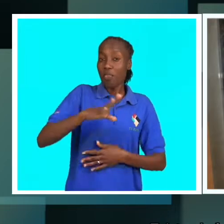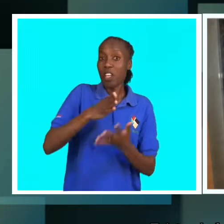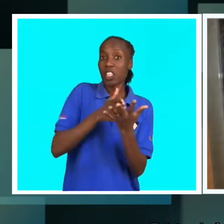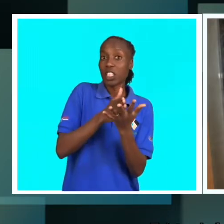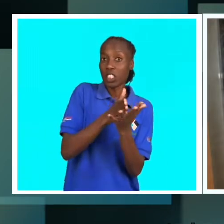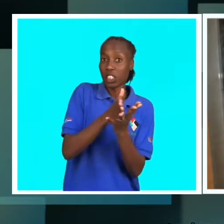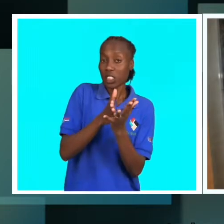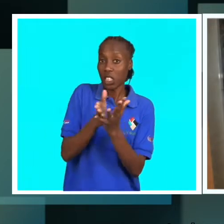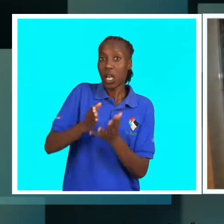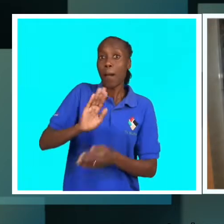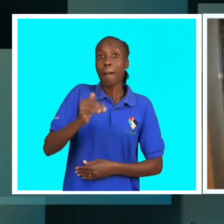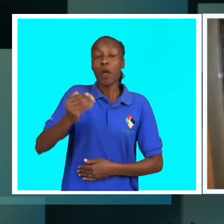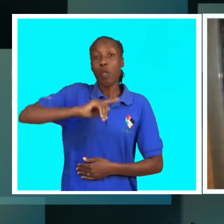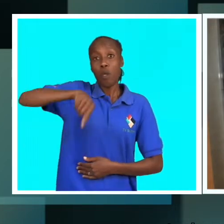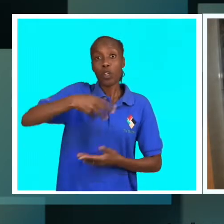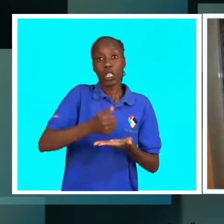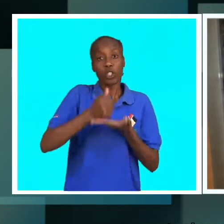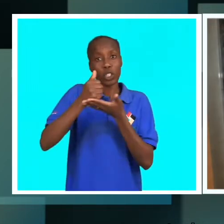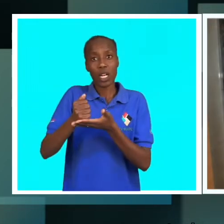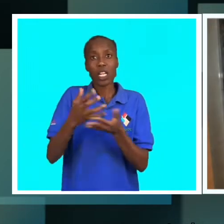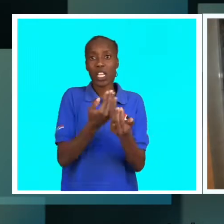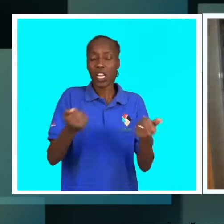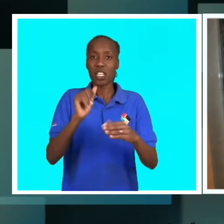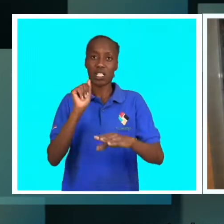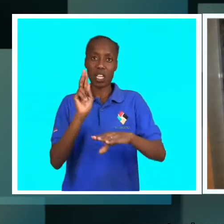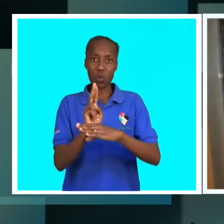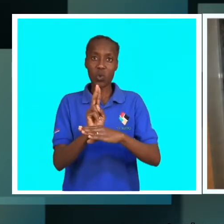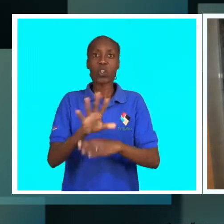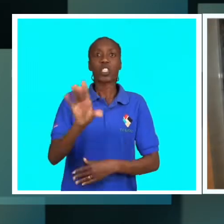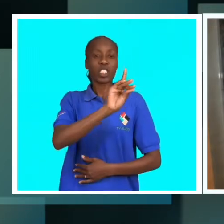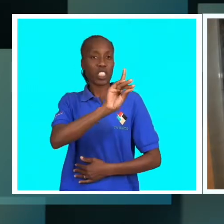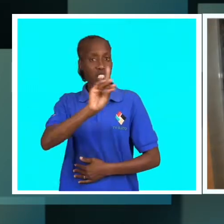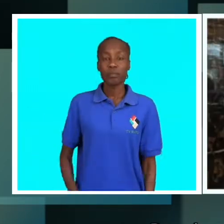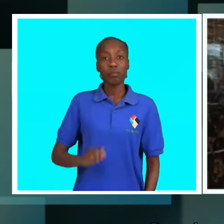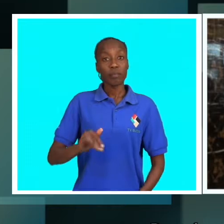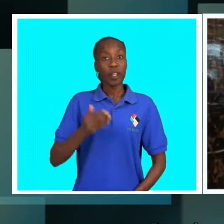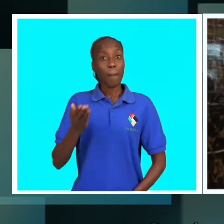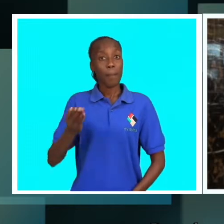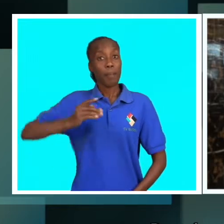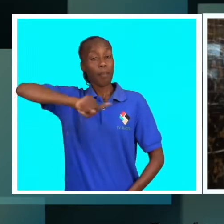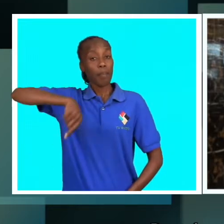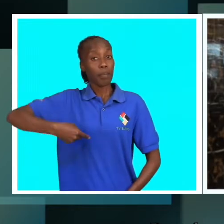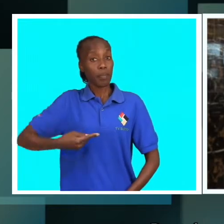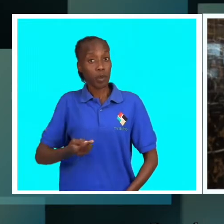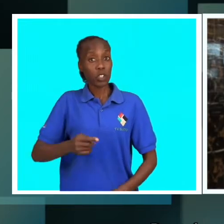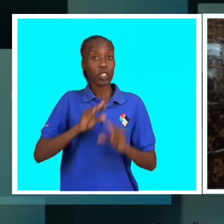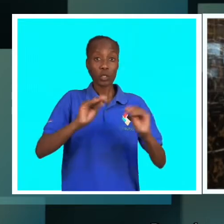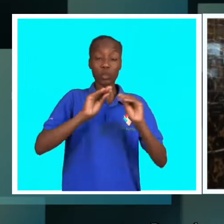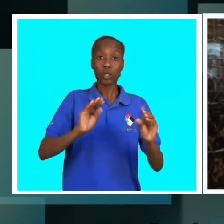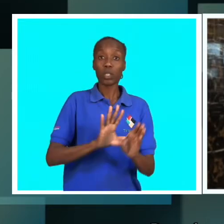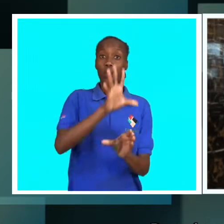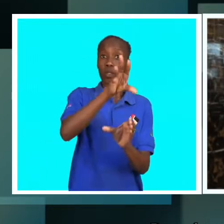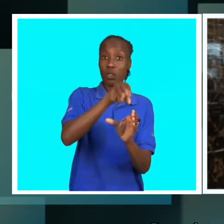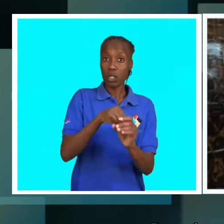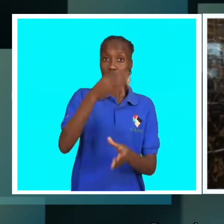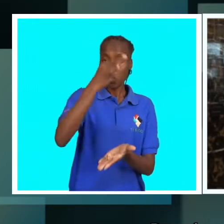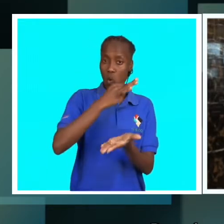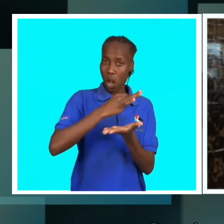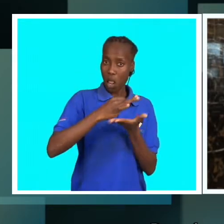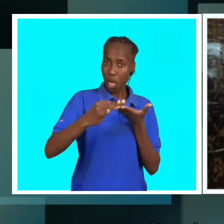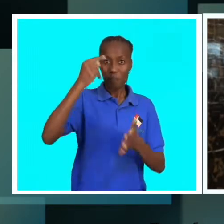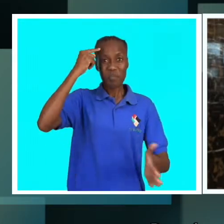de facto, uma estratégia para nós atendermos também alunos com necessidades de educação. Para nós, educação inclusiva de